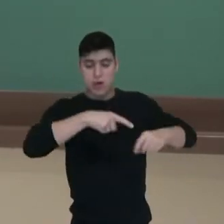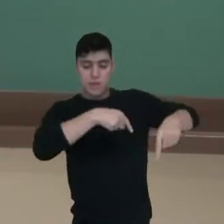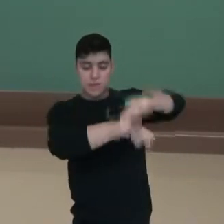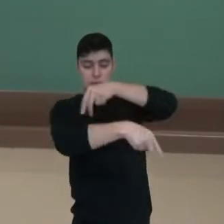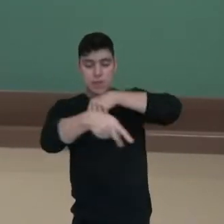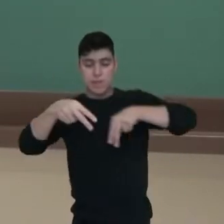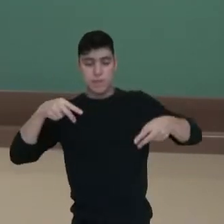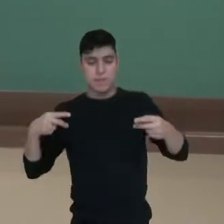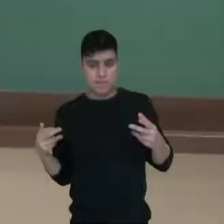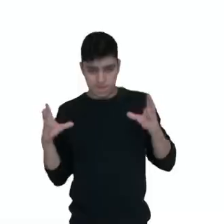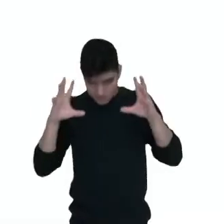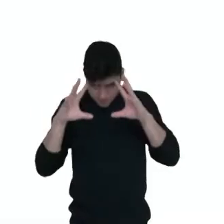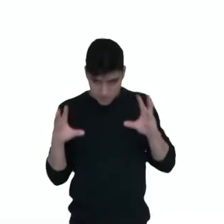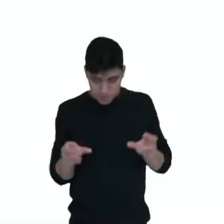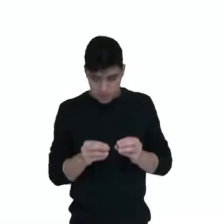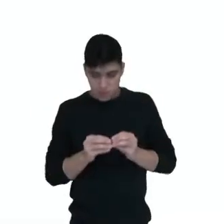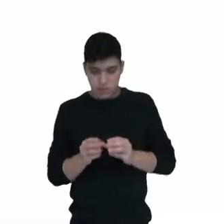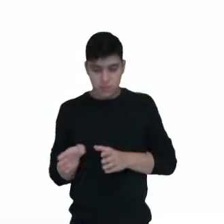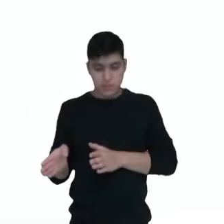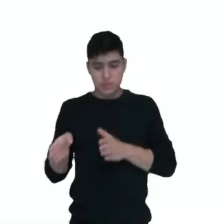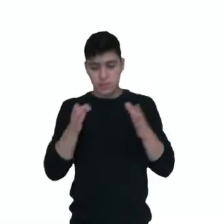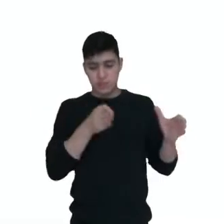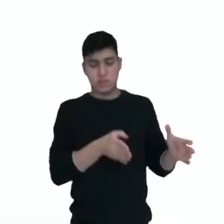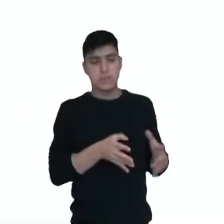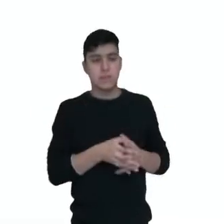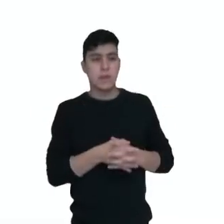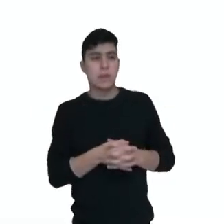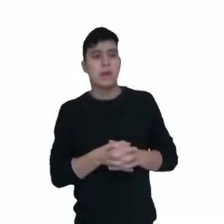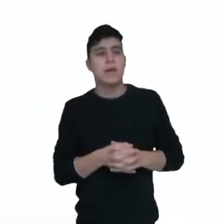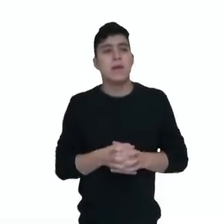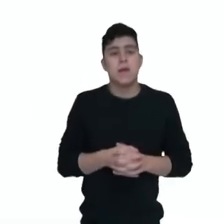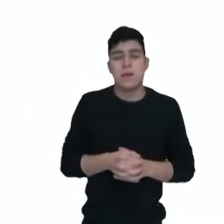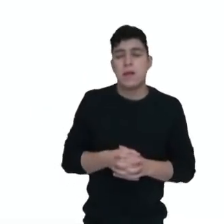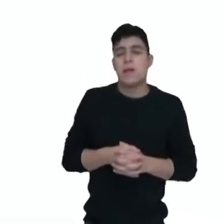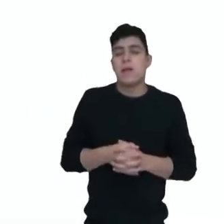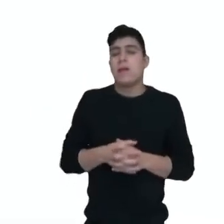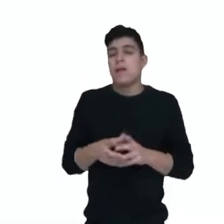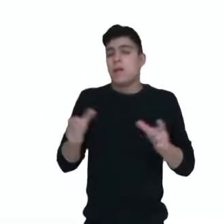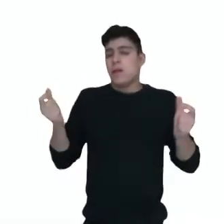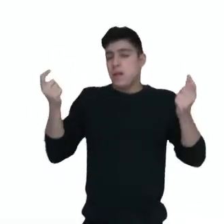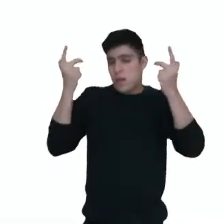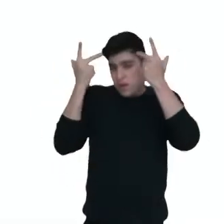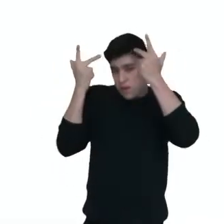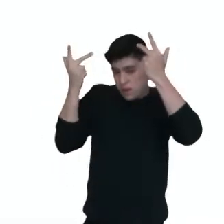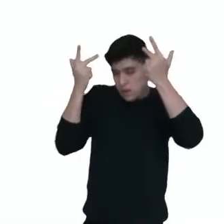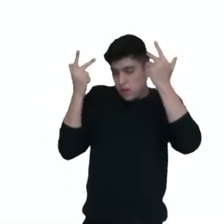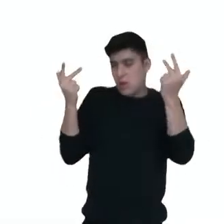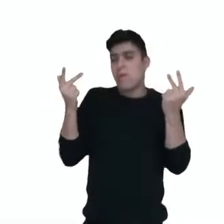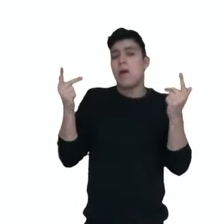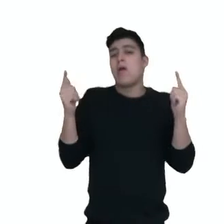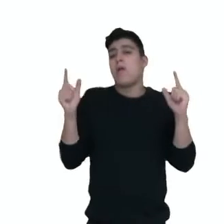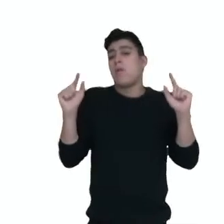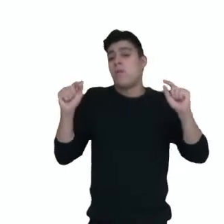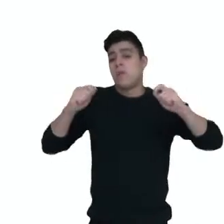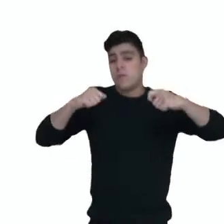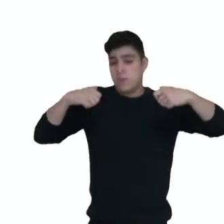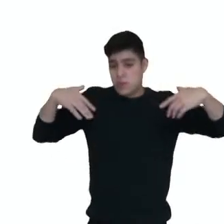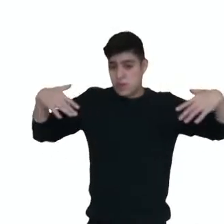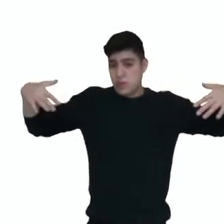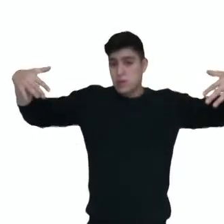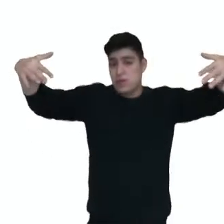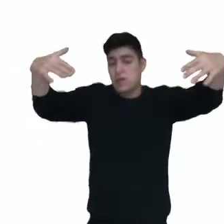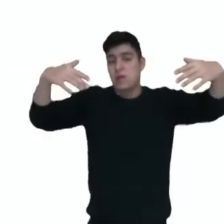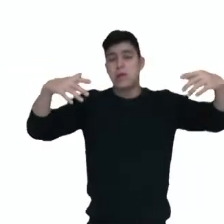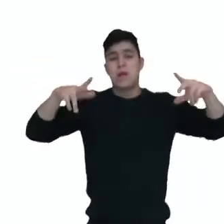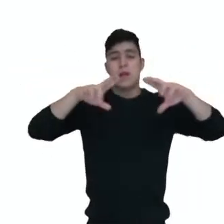jogadas. Diferente de um estádio convencional de futebol, é o que a professora falou, tá? As partidas de futebol